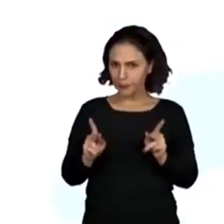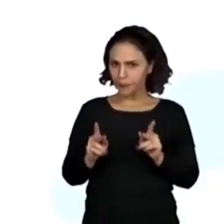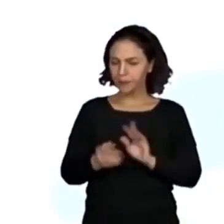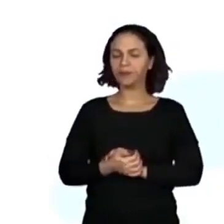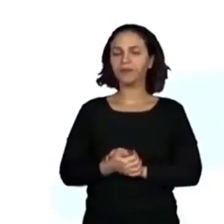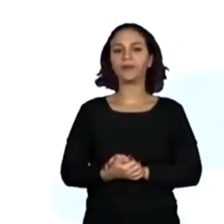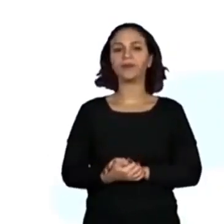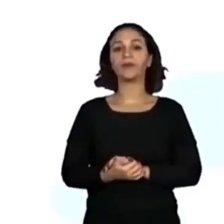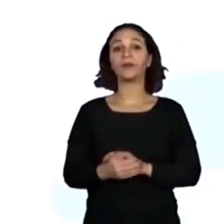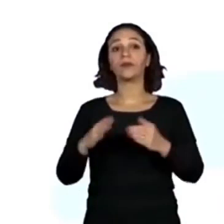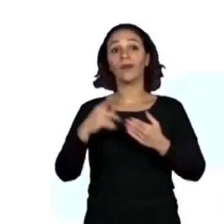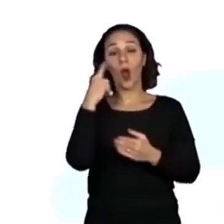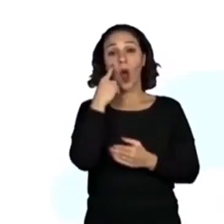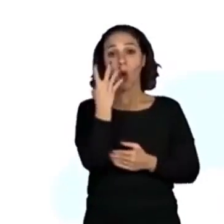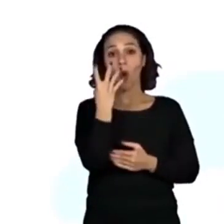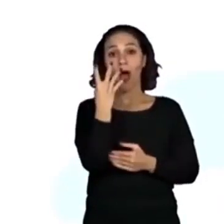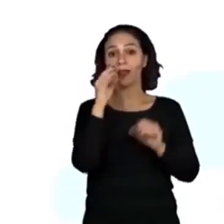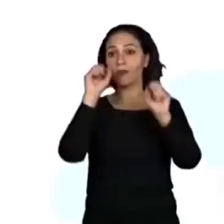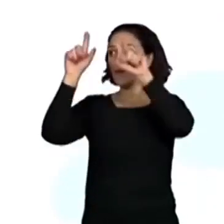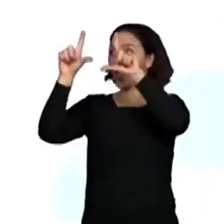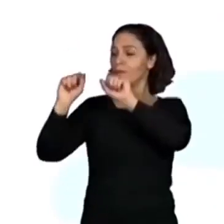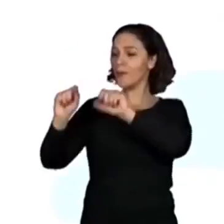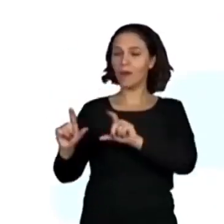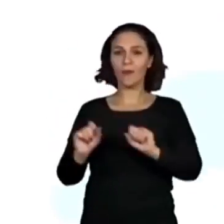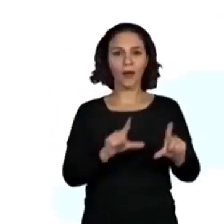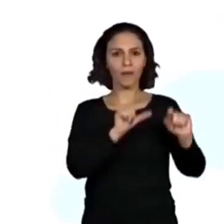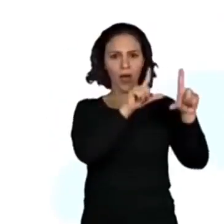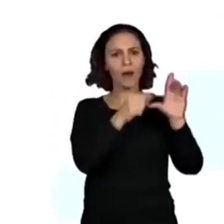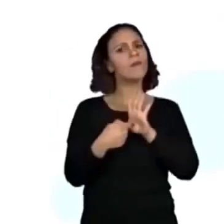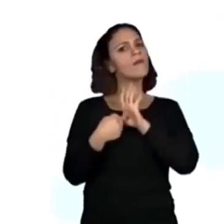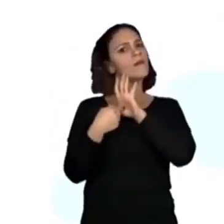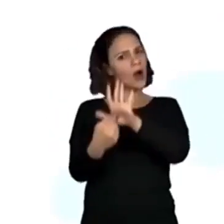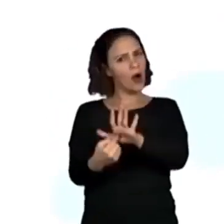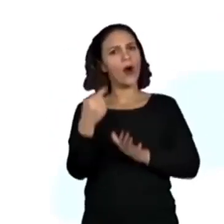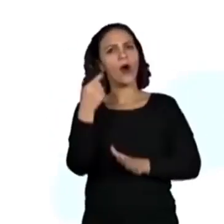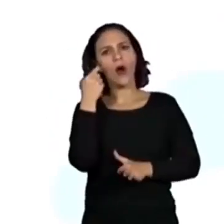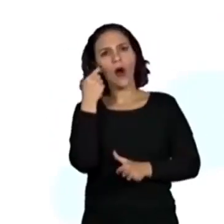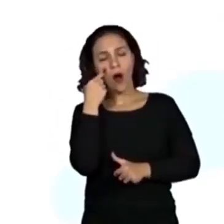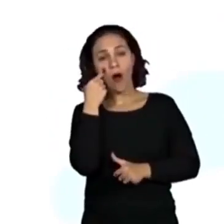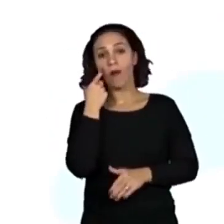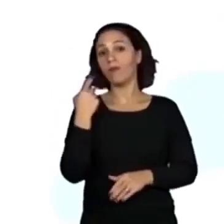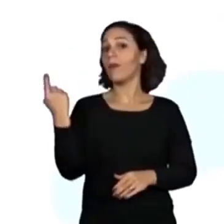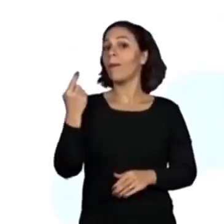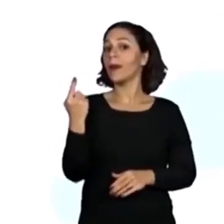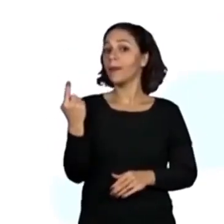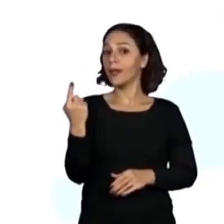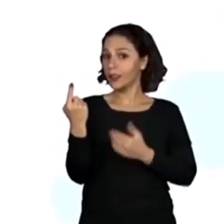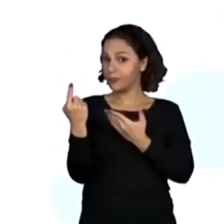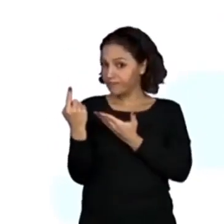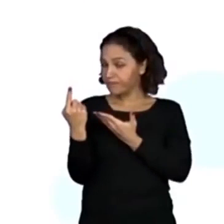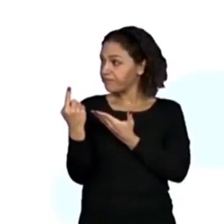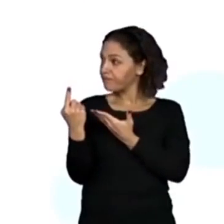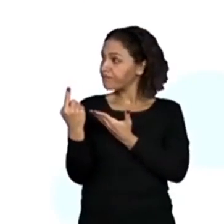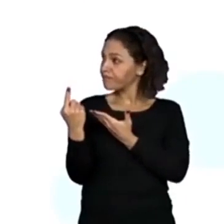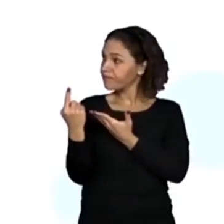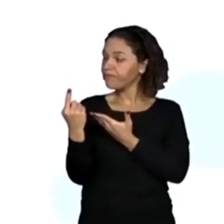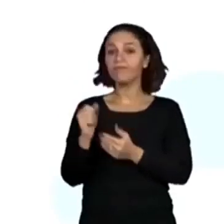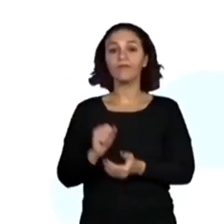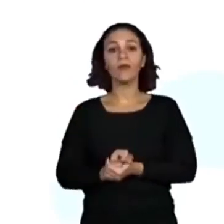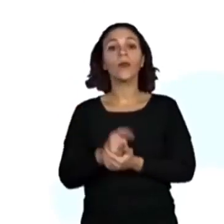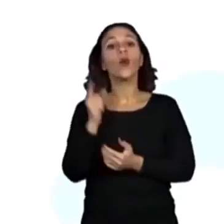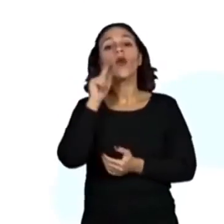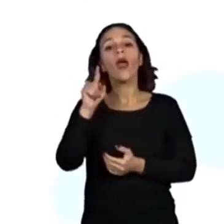temos 4 fotografias, mostrando aqui na fotografia número 1, a colheita da